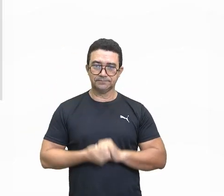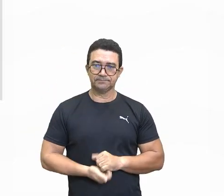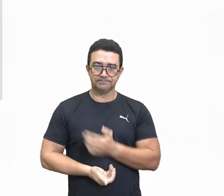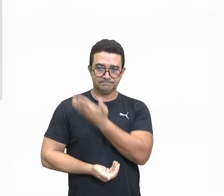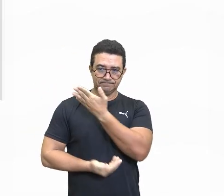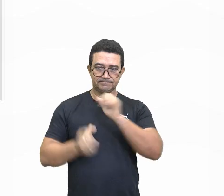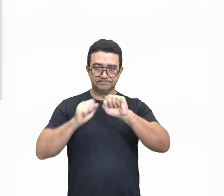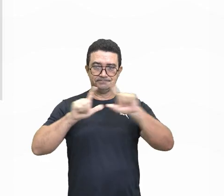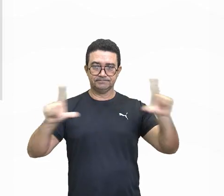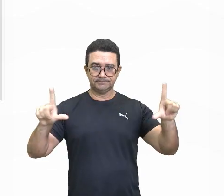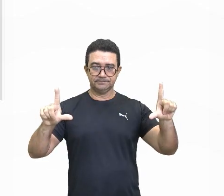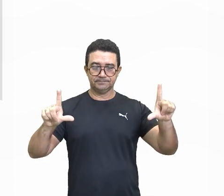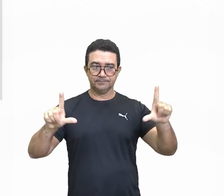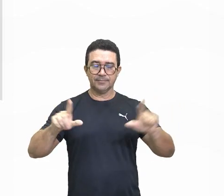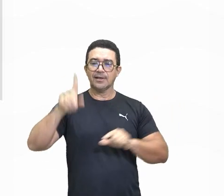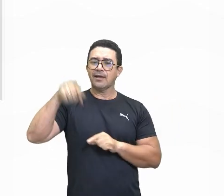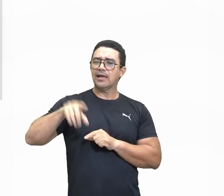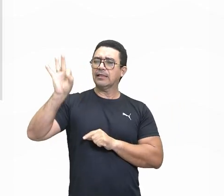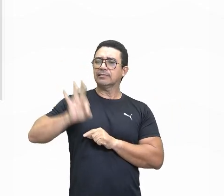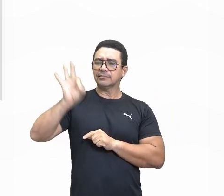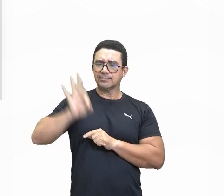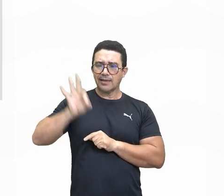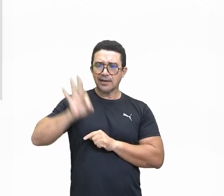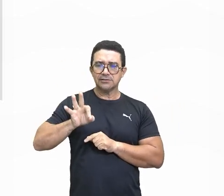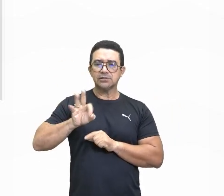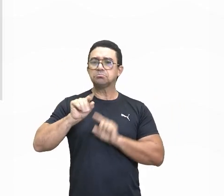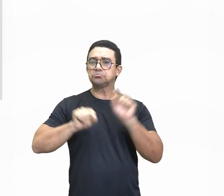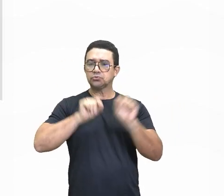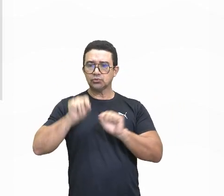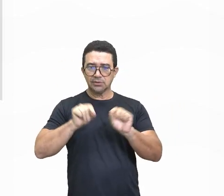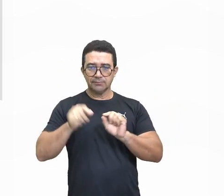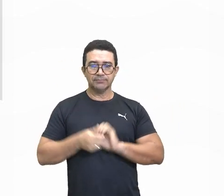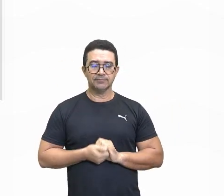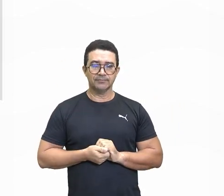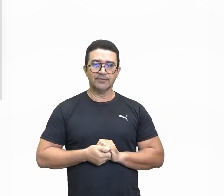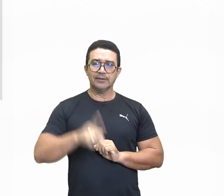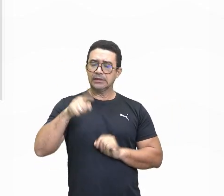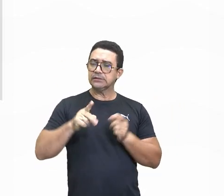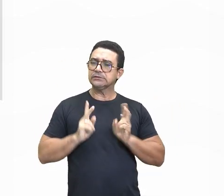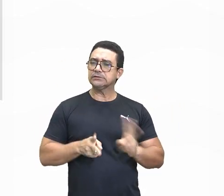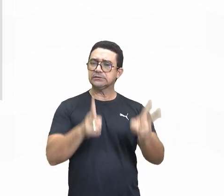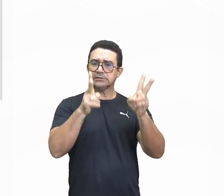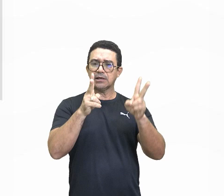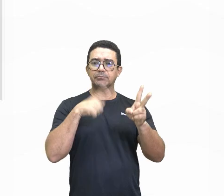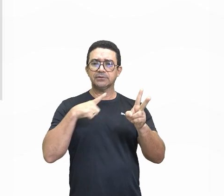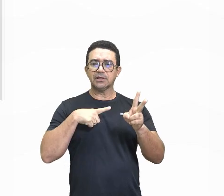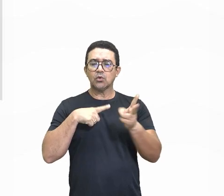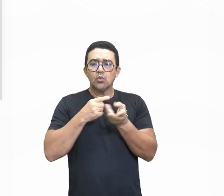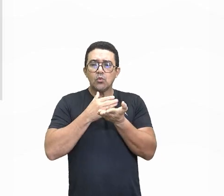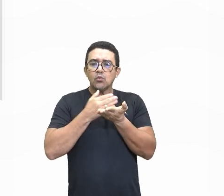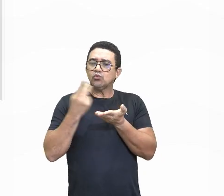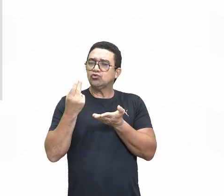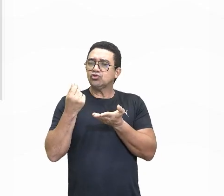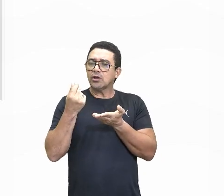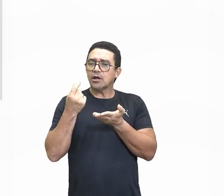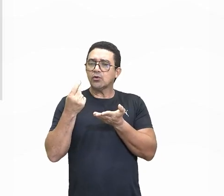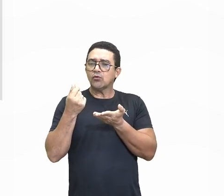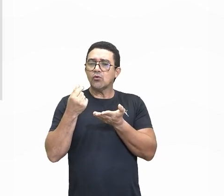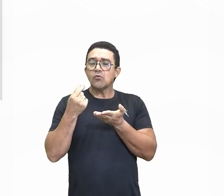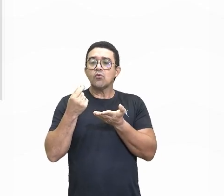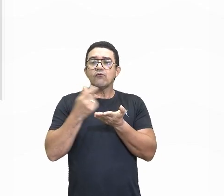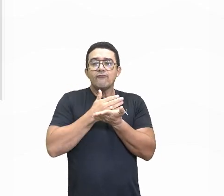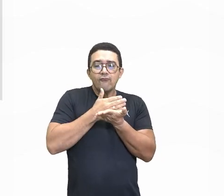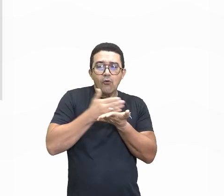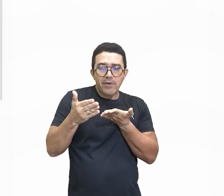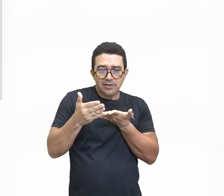cartela. É uma taxa que é previamente definida e que sempre incide sobre o valor inicial. Por isso que nós